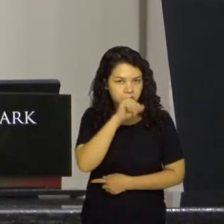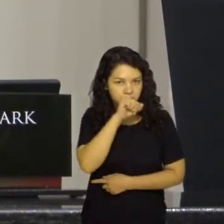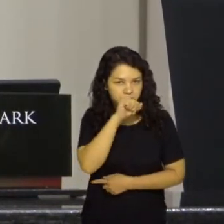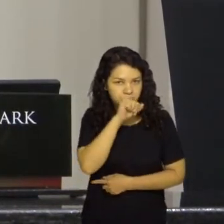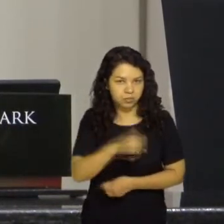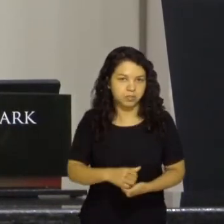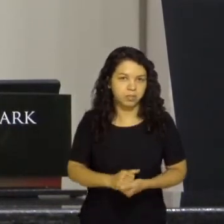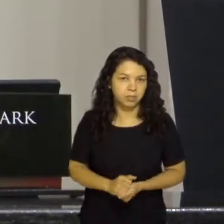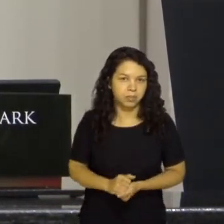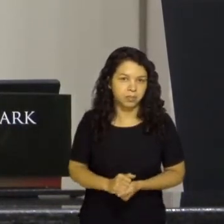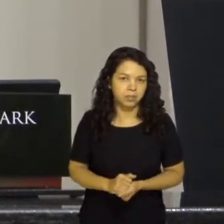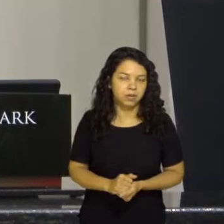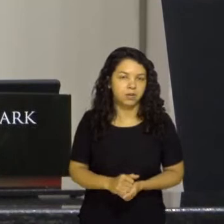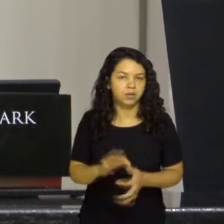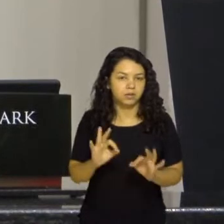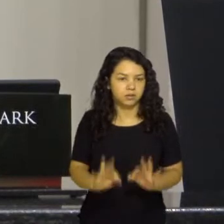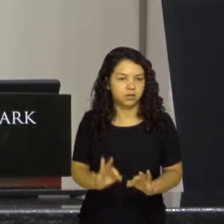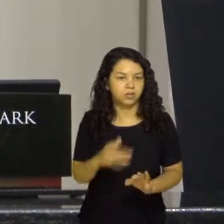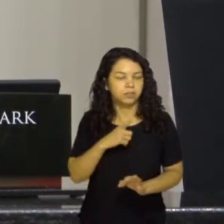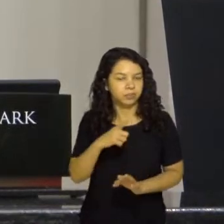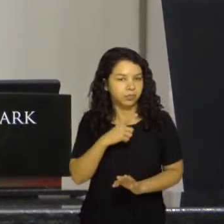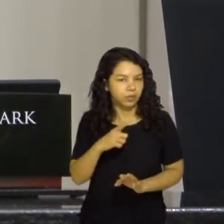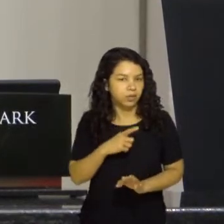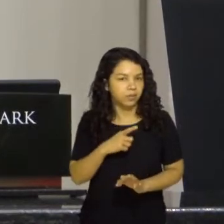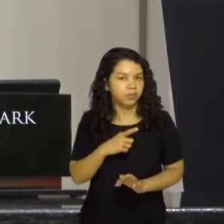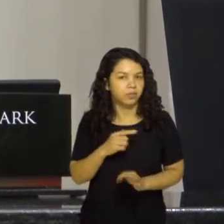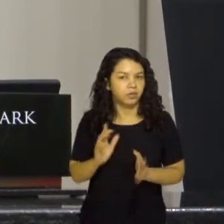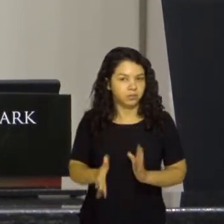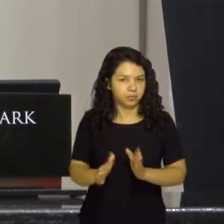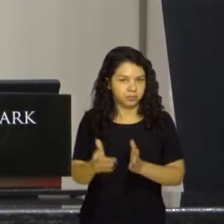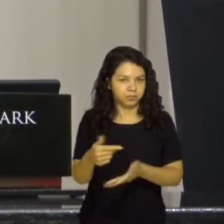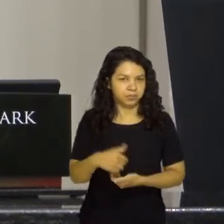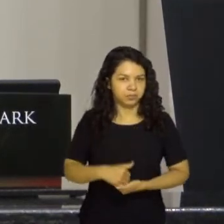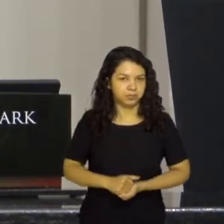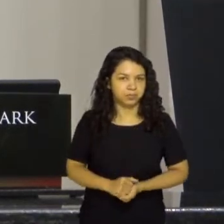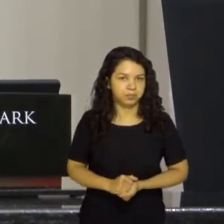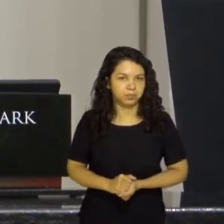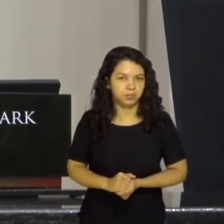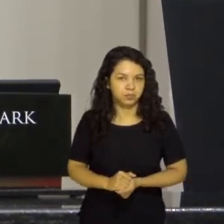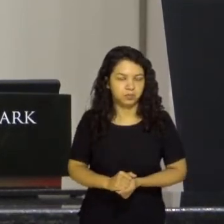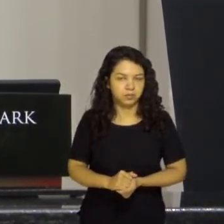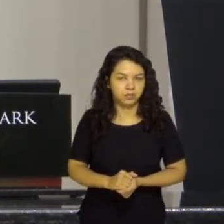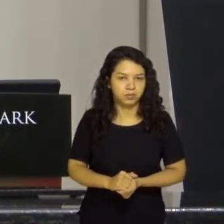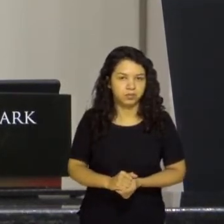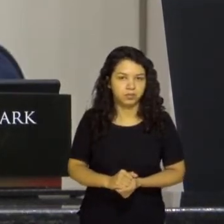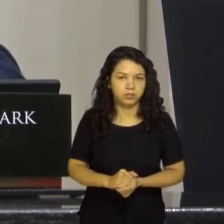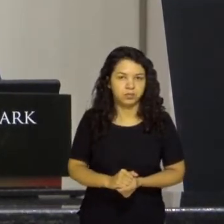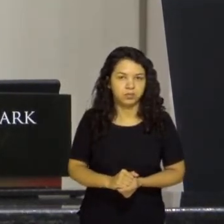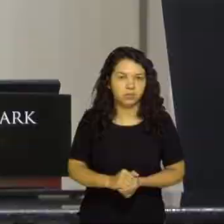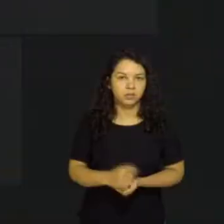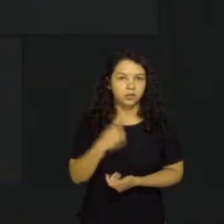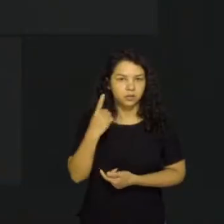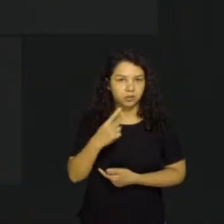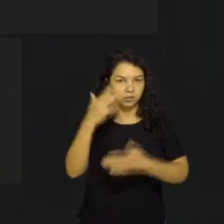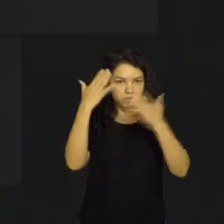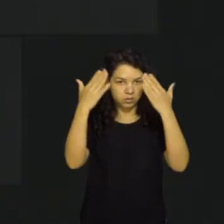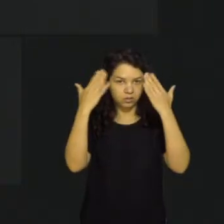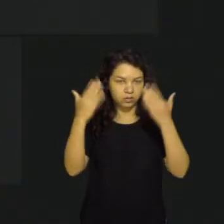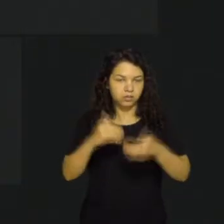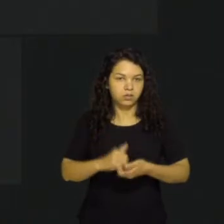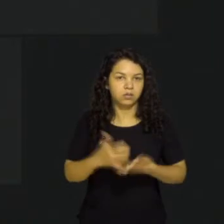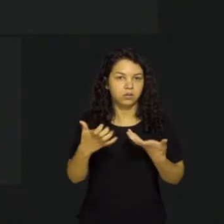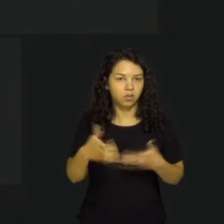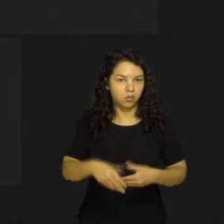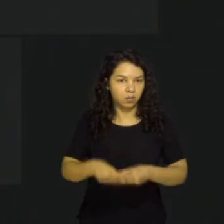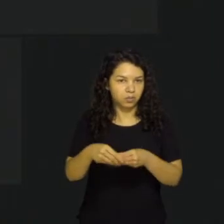coisa funcionava. Então, é por aí que vai. Obrigado, deputado. Deputado Zé Milton. Deputado Mauro, quero aqui